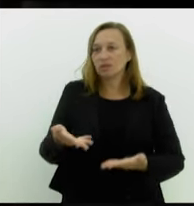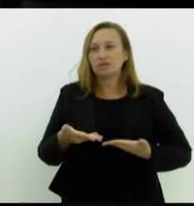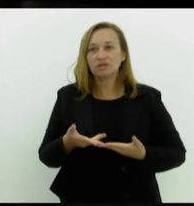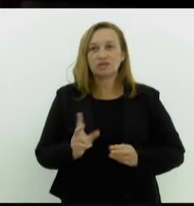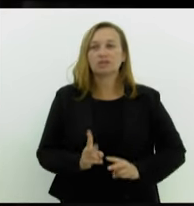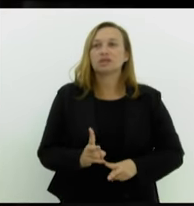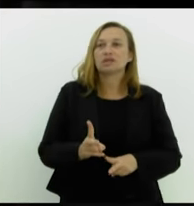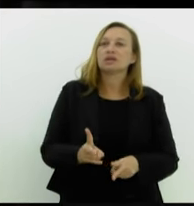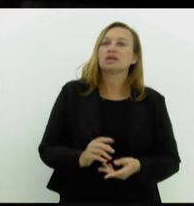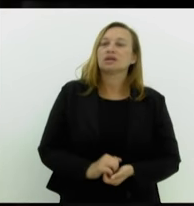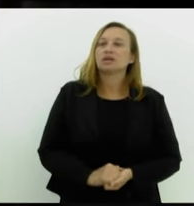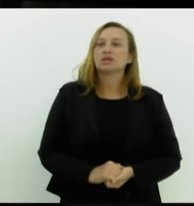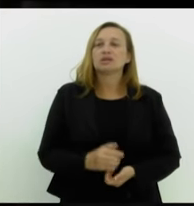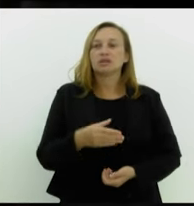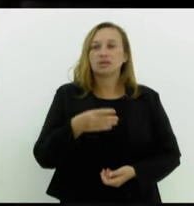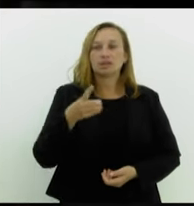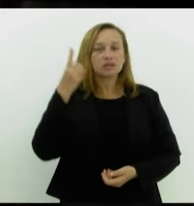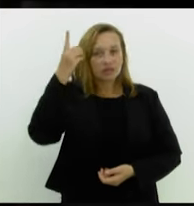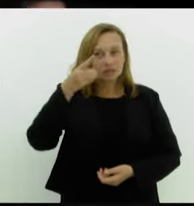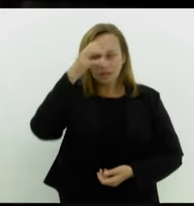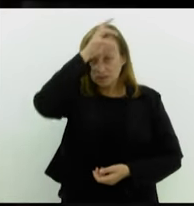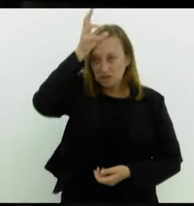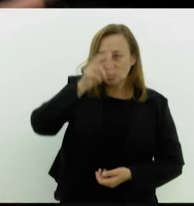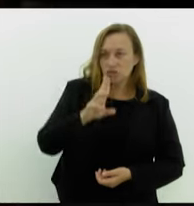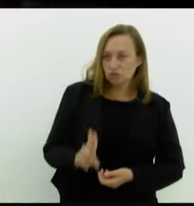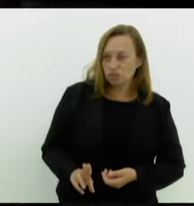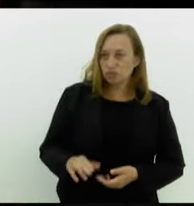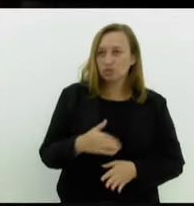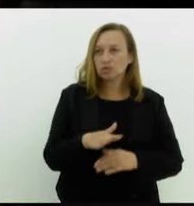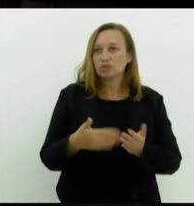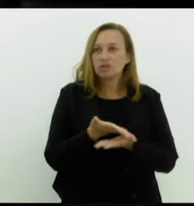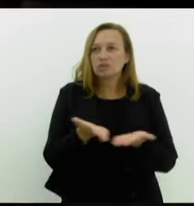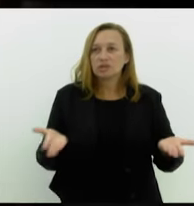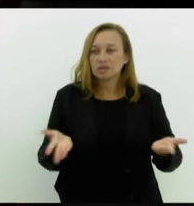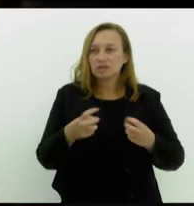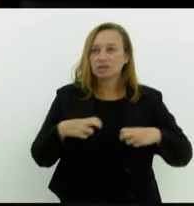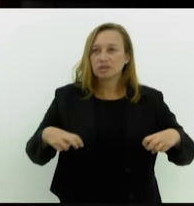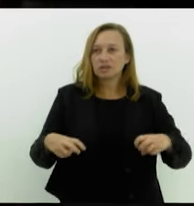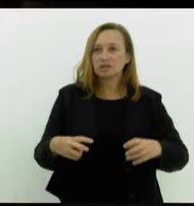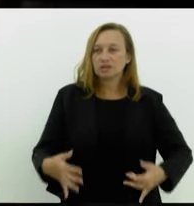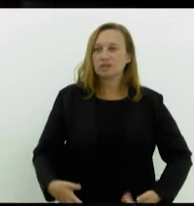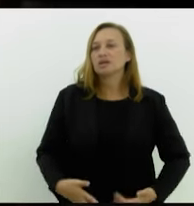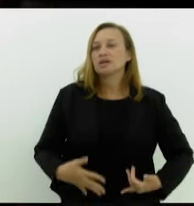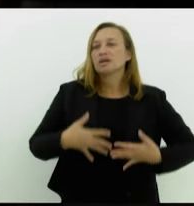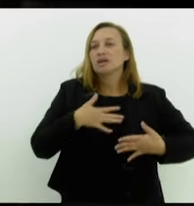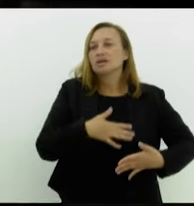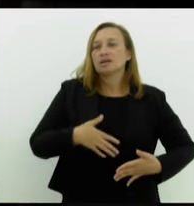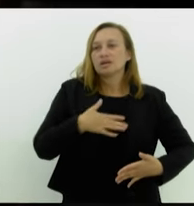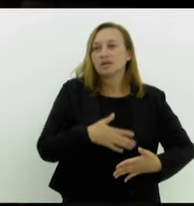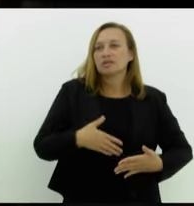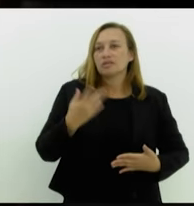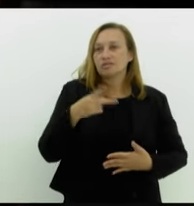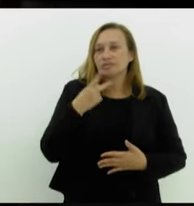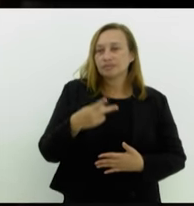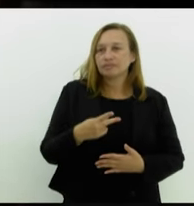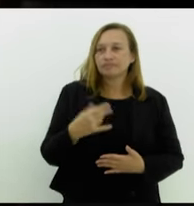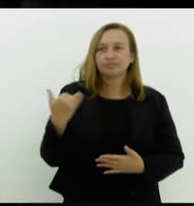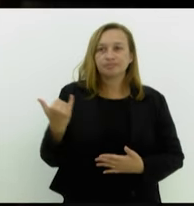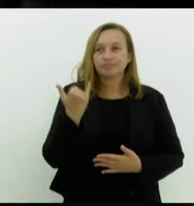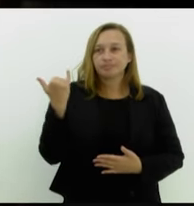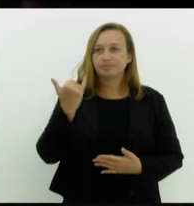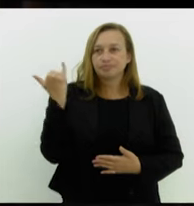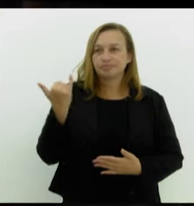sempre deputada tiju todas que estavam aqui na mesa é um prazer enorme estar aqui com vocês falando de uma coisa muito